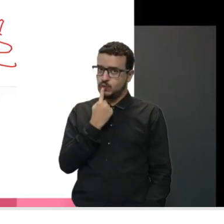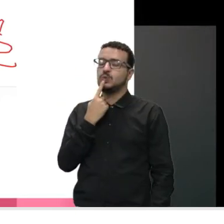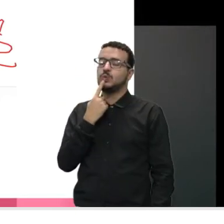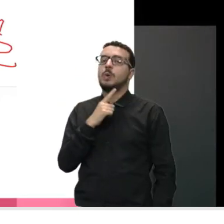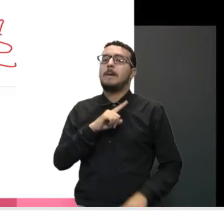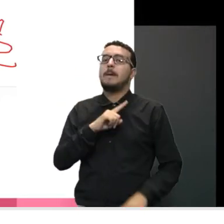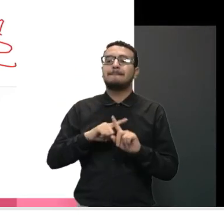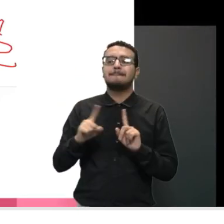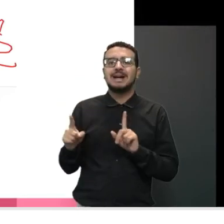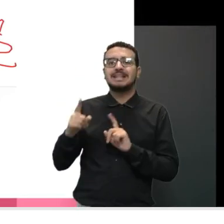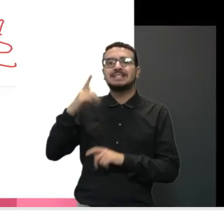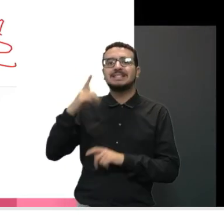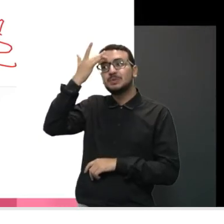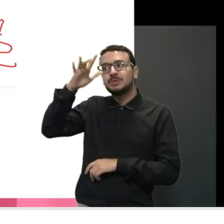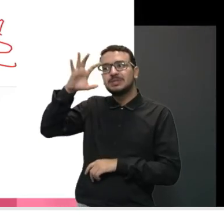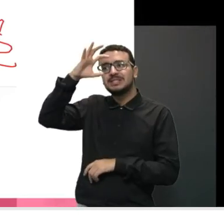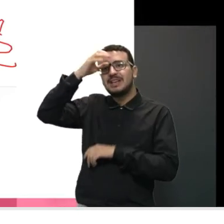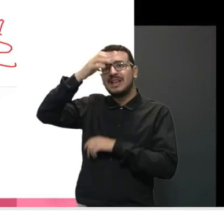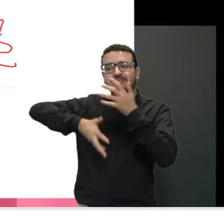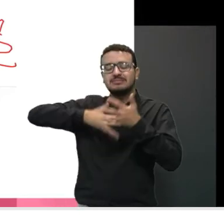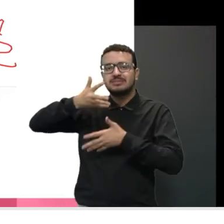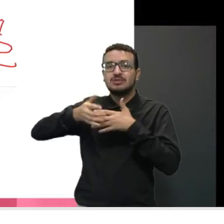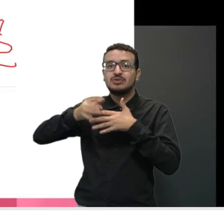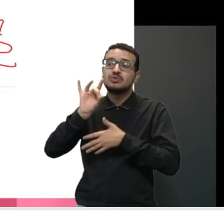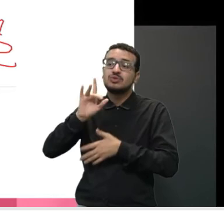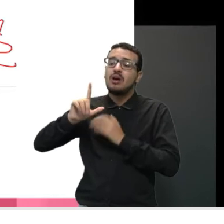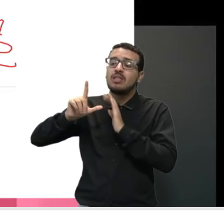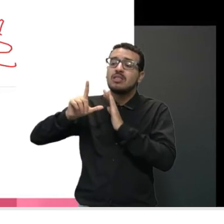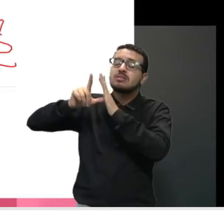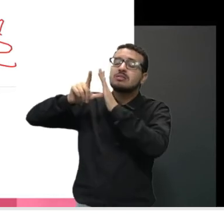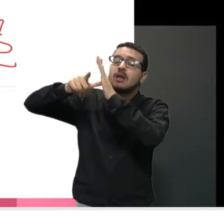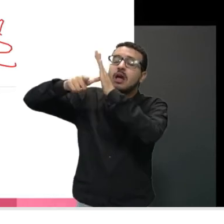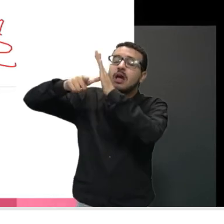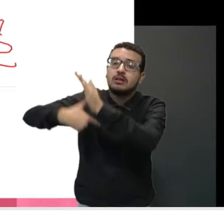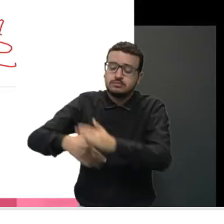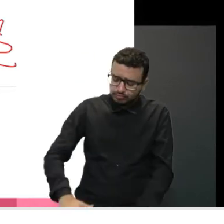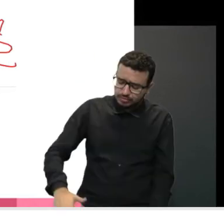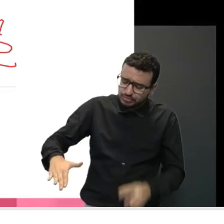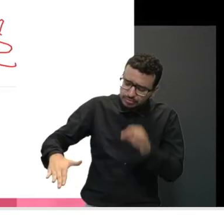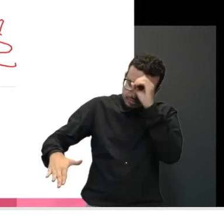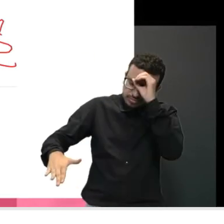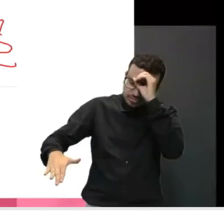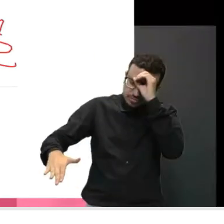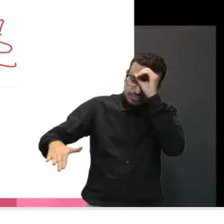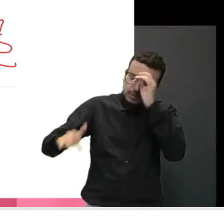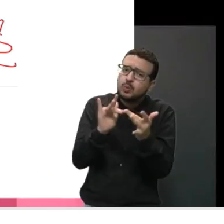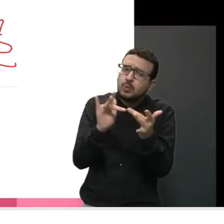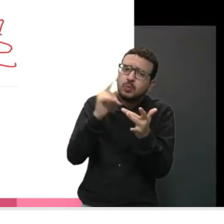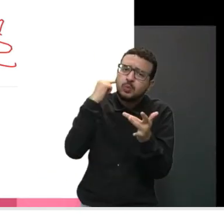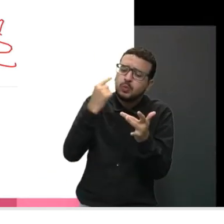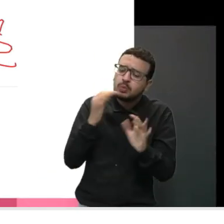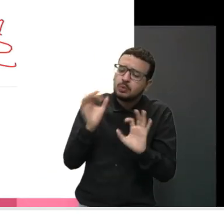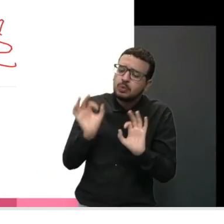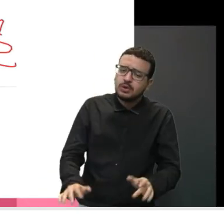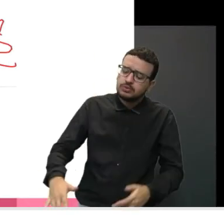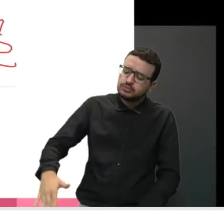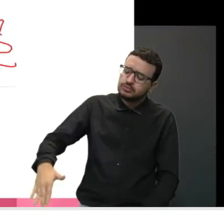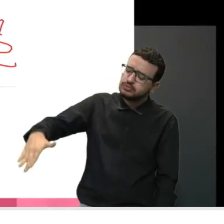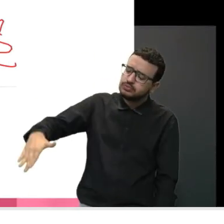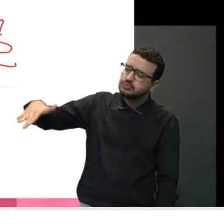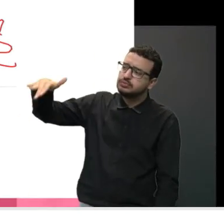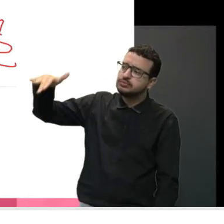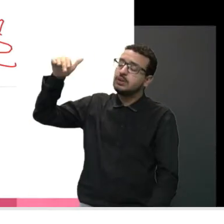a comunidade surda e aí ele se encontra, como se fosse assim: me encontrei agora, mas aconteceu um